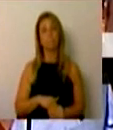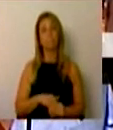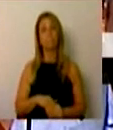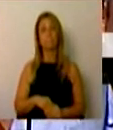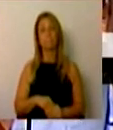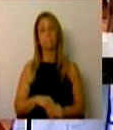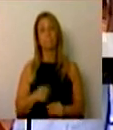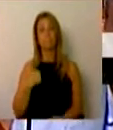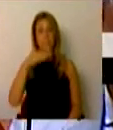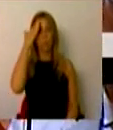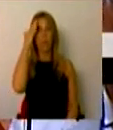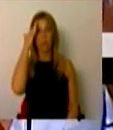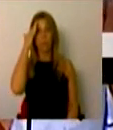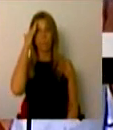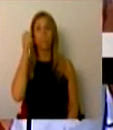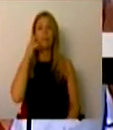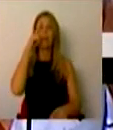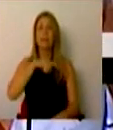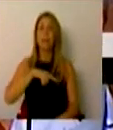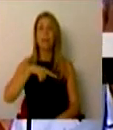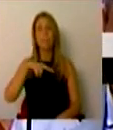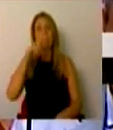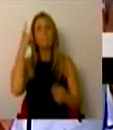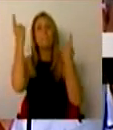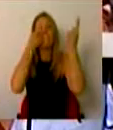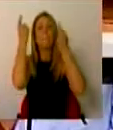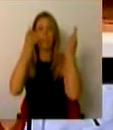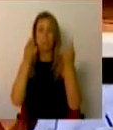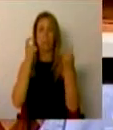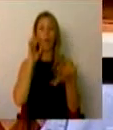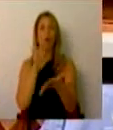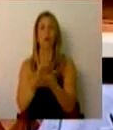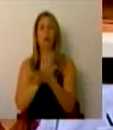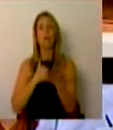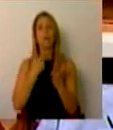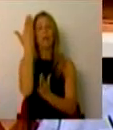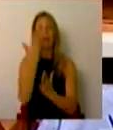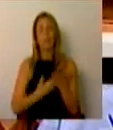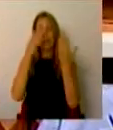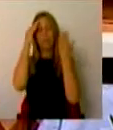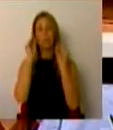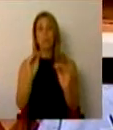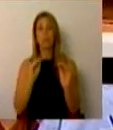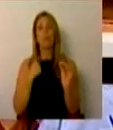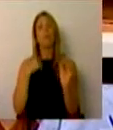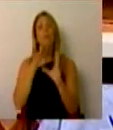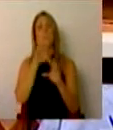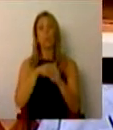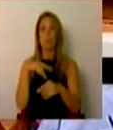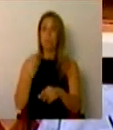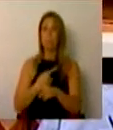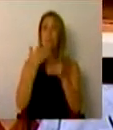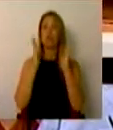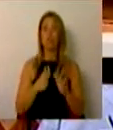que quem pensa que a publicação do diploma da educação inclusiva, apesar de já ter vindo a